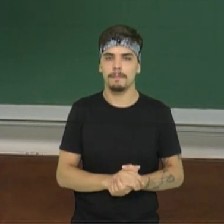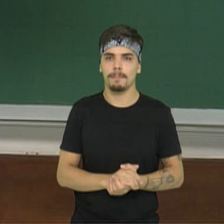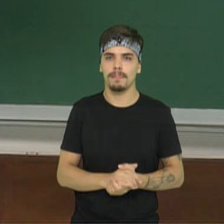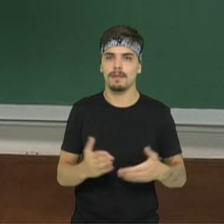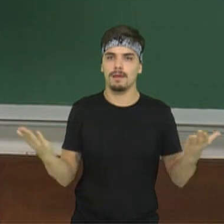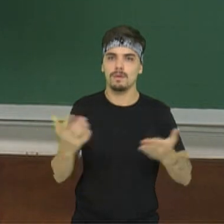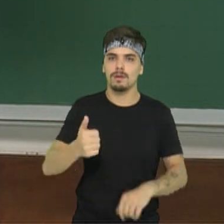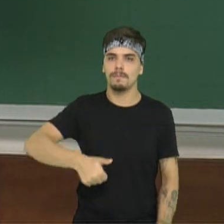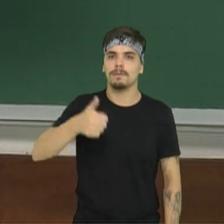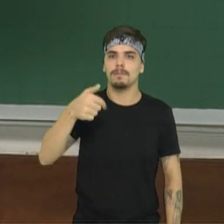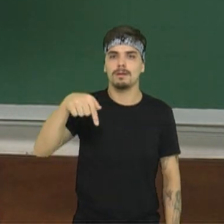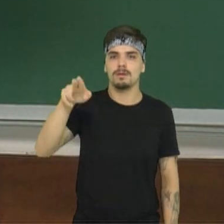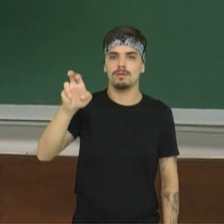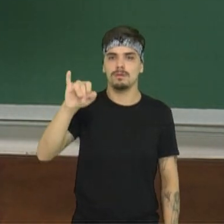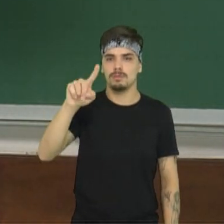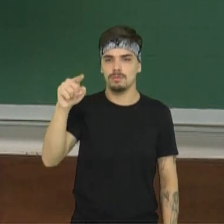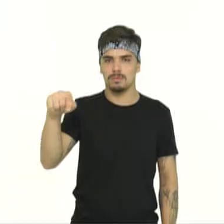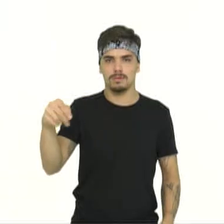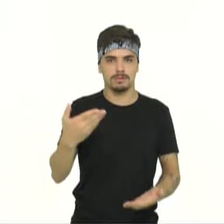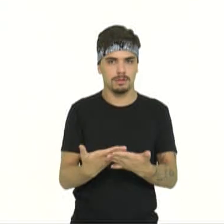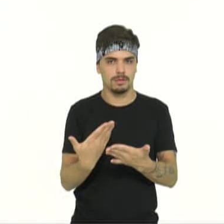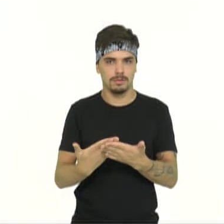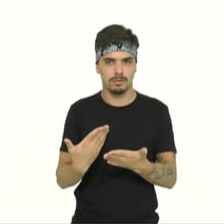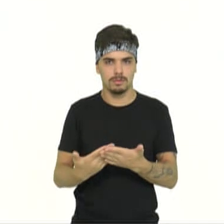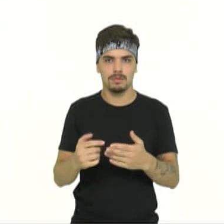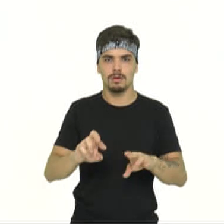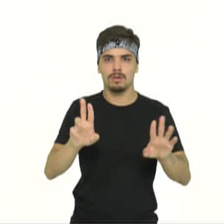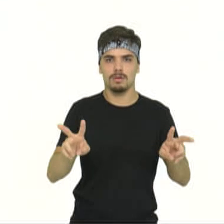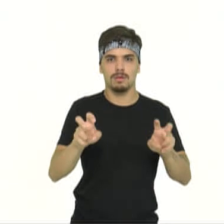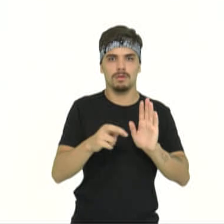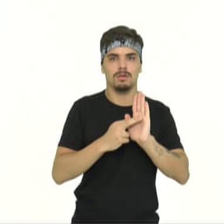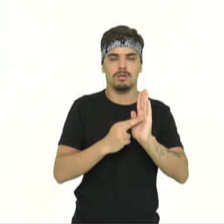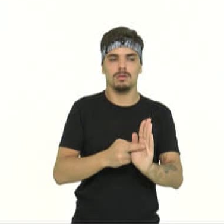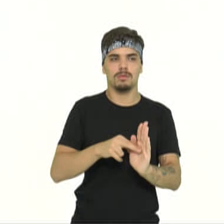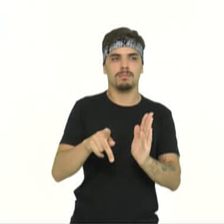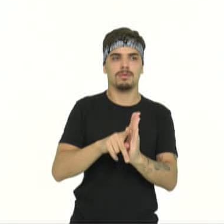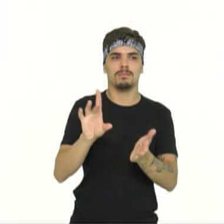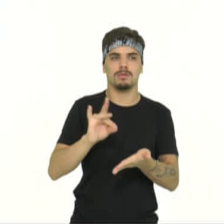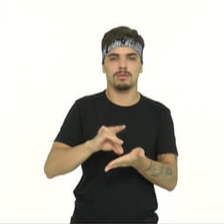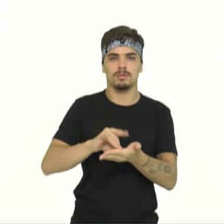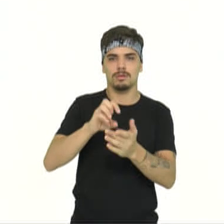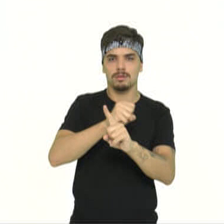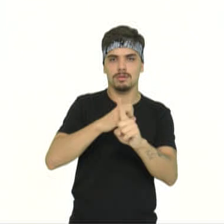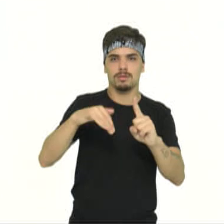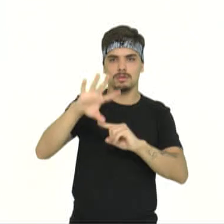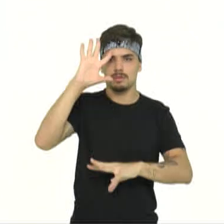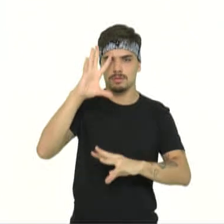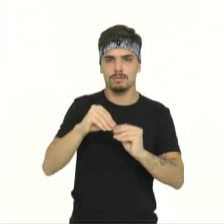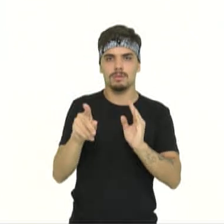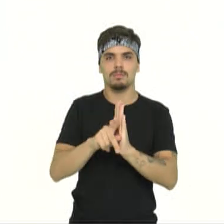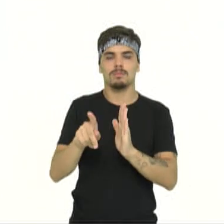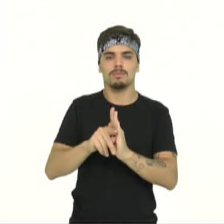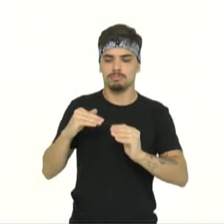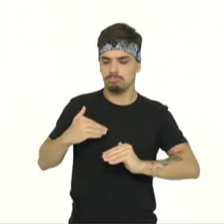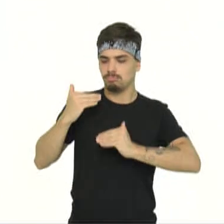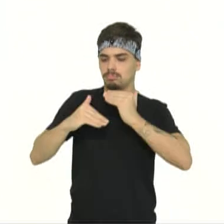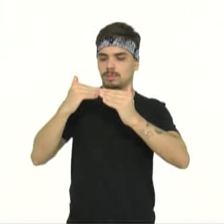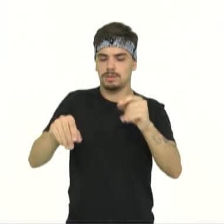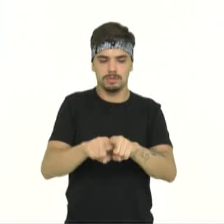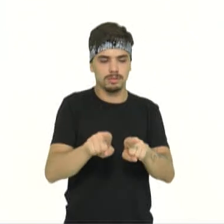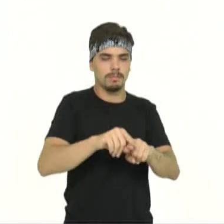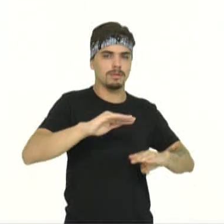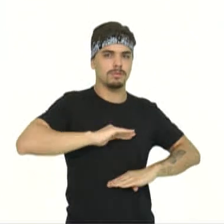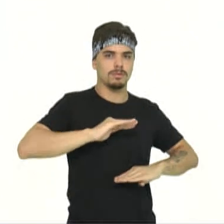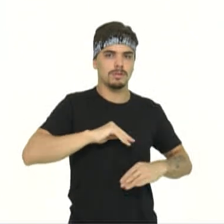Vamos ao primeiro quiz, então, da nossa aula. Refere-se à análise da realidade de uma sociedade, compreendendo sua evolução, sua